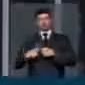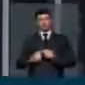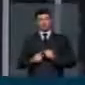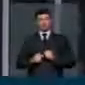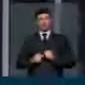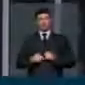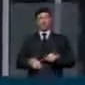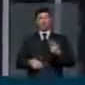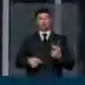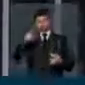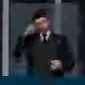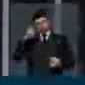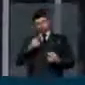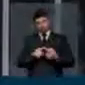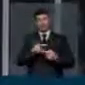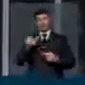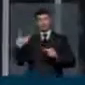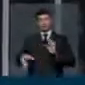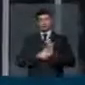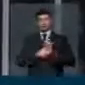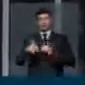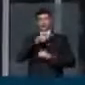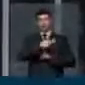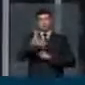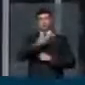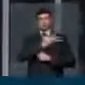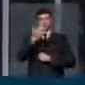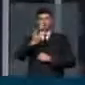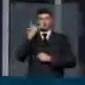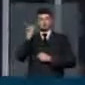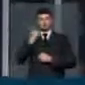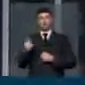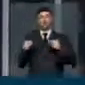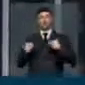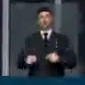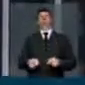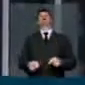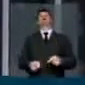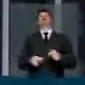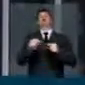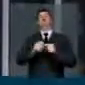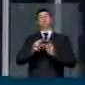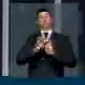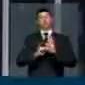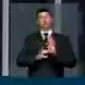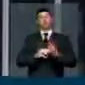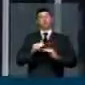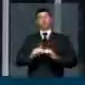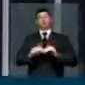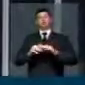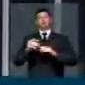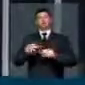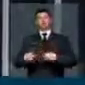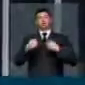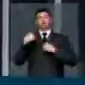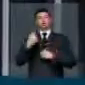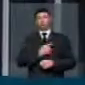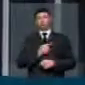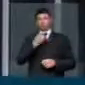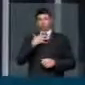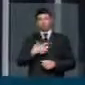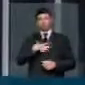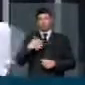depois de um consenso com outras emendas de outros colegas deputados, se foi construído um texto onde nos contempla.